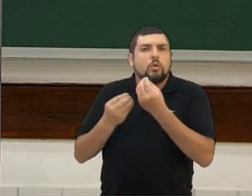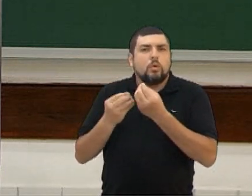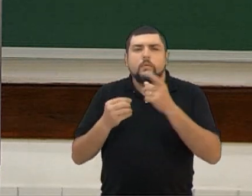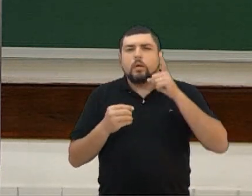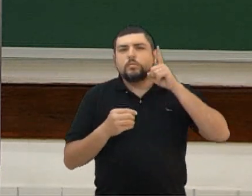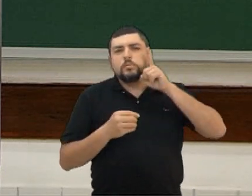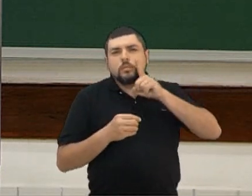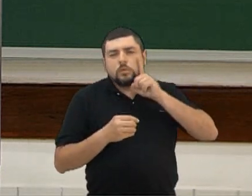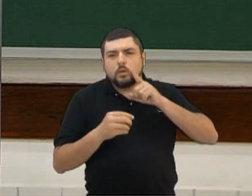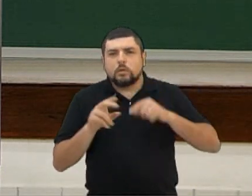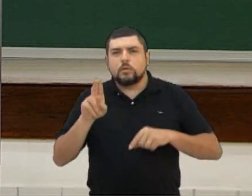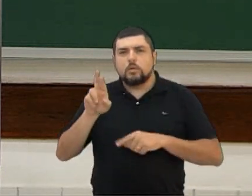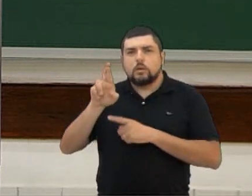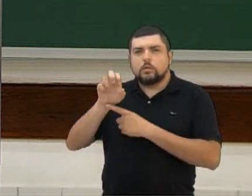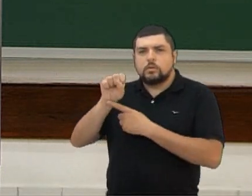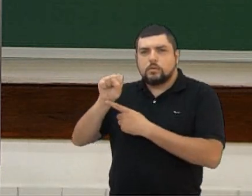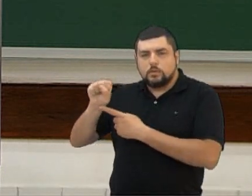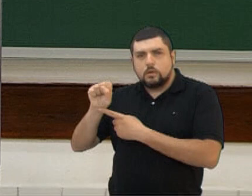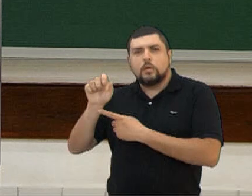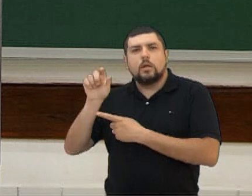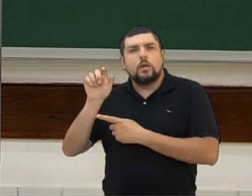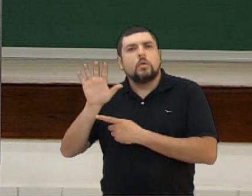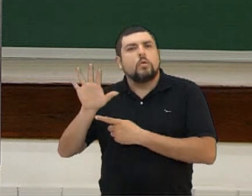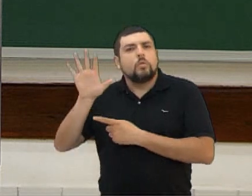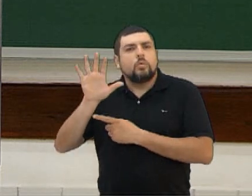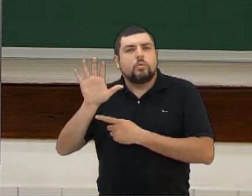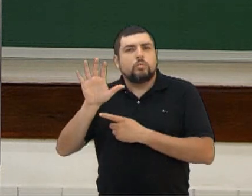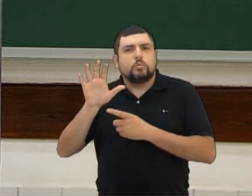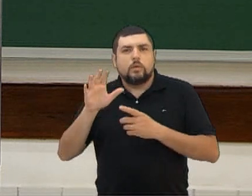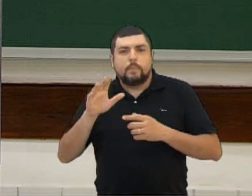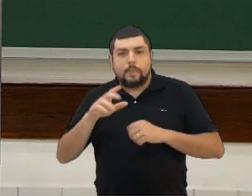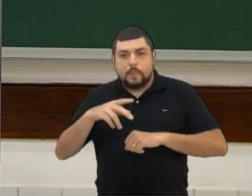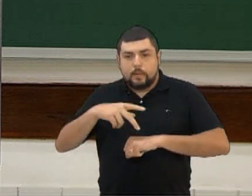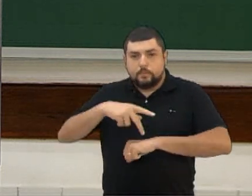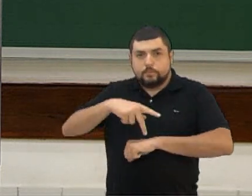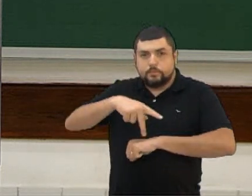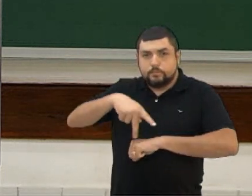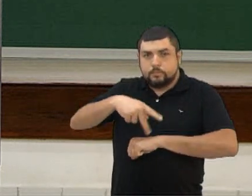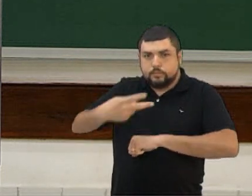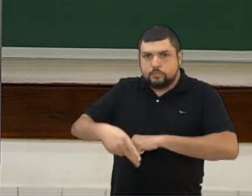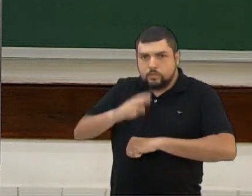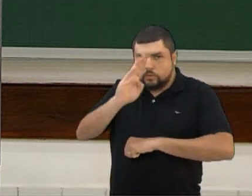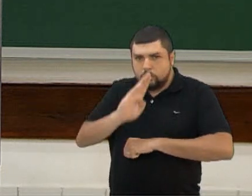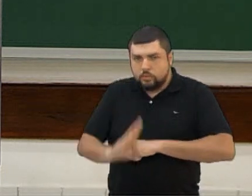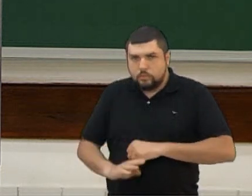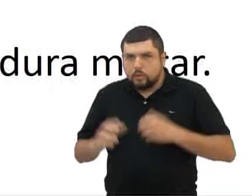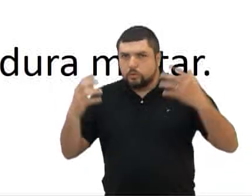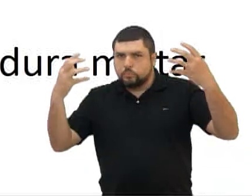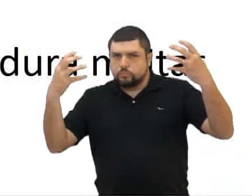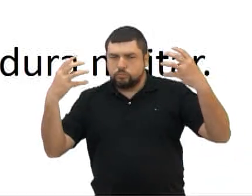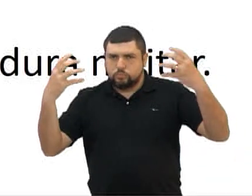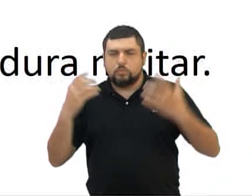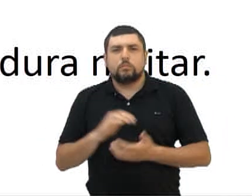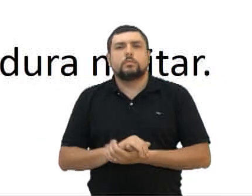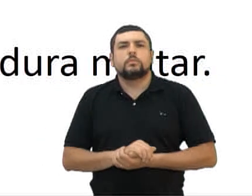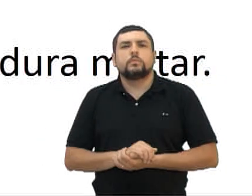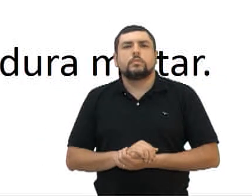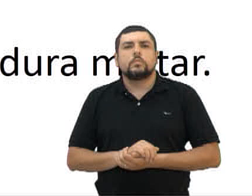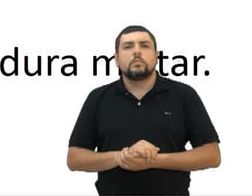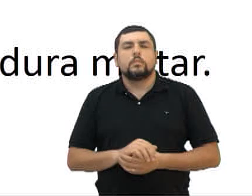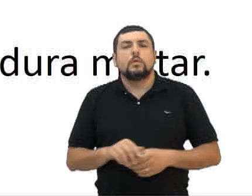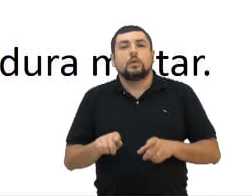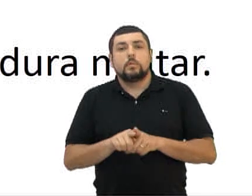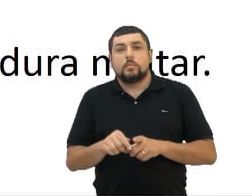União Soviética é que vai intensificar as reações políticas desse período. Em 64, a gente tem uma série de